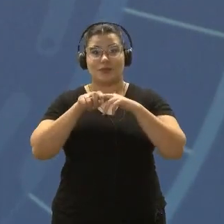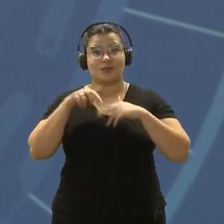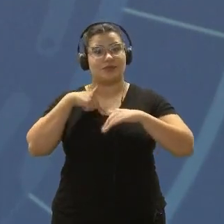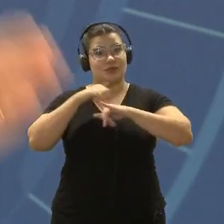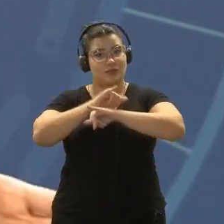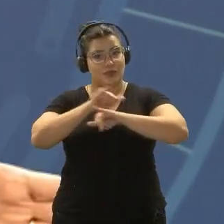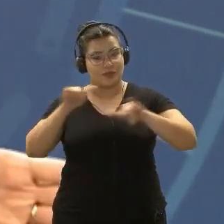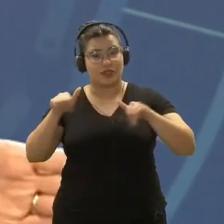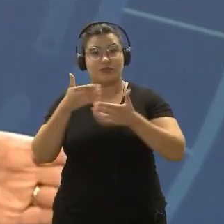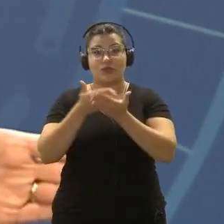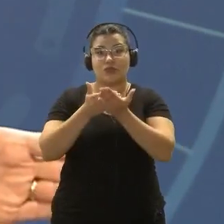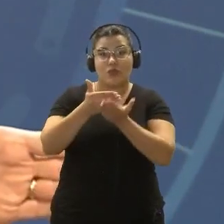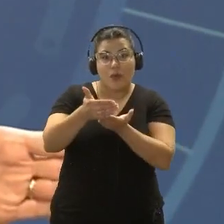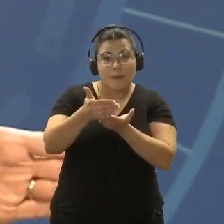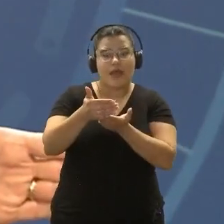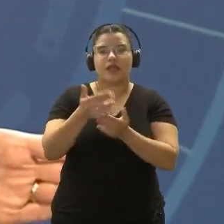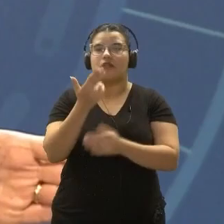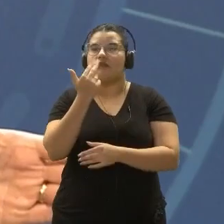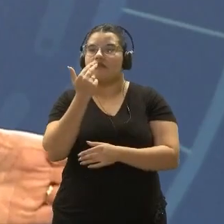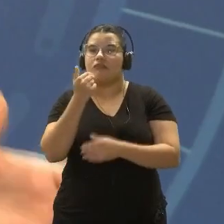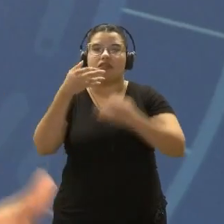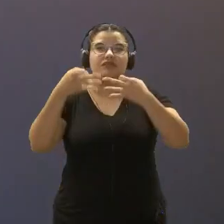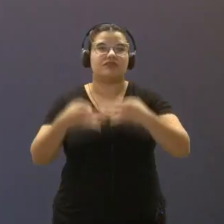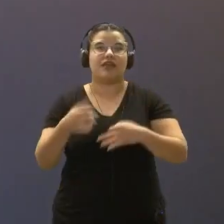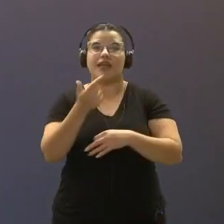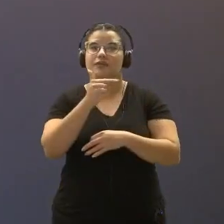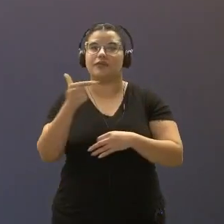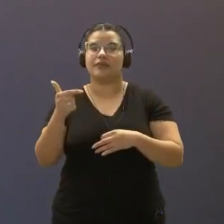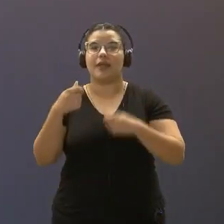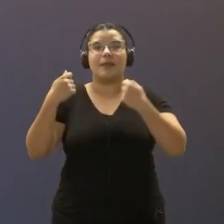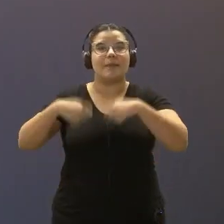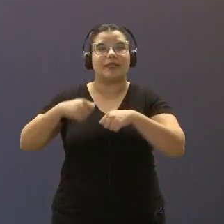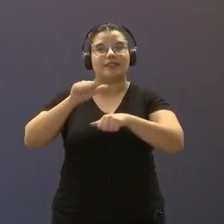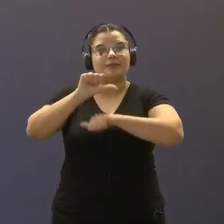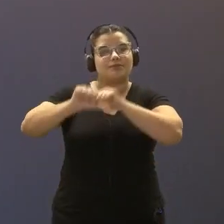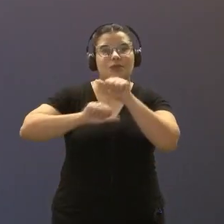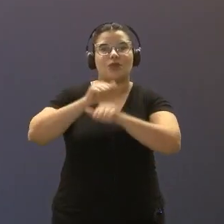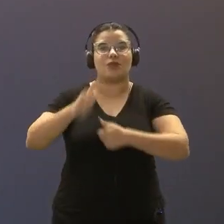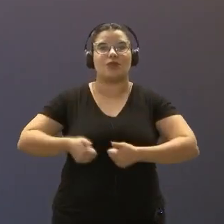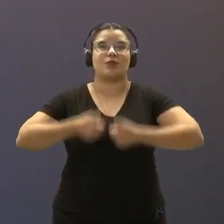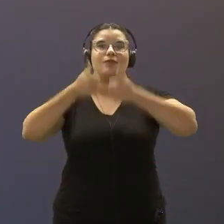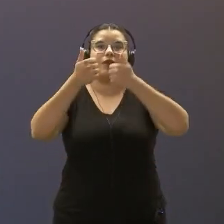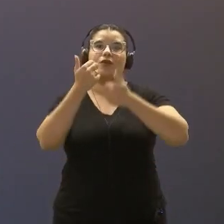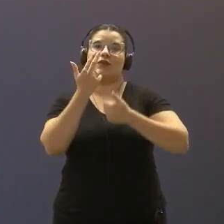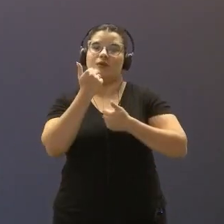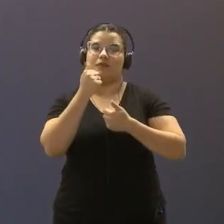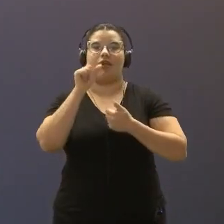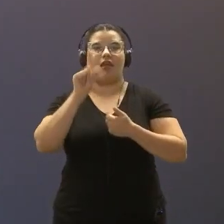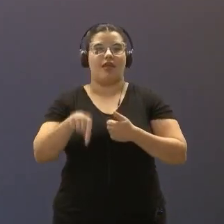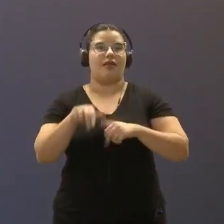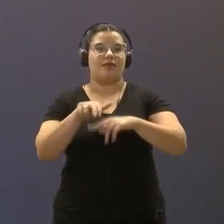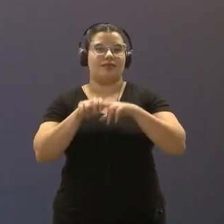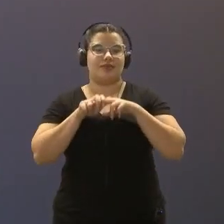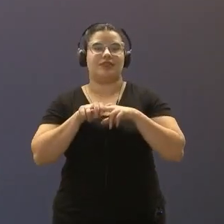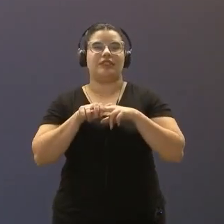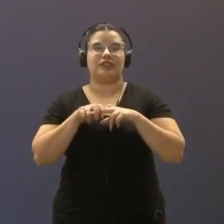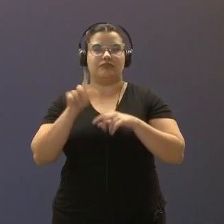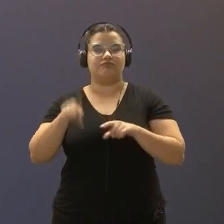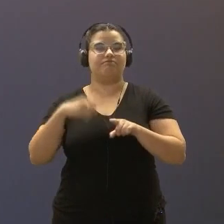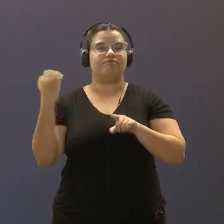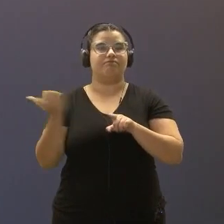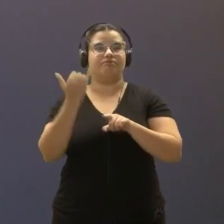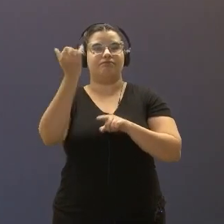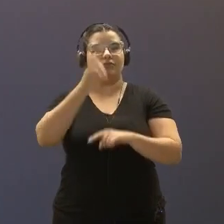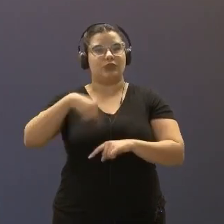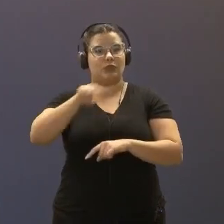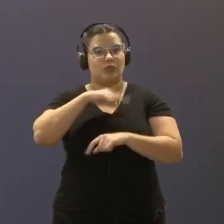digo, começa por uma má nutrição, tem que melhorar com uma boa nutrição. E é isso que é importante a